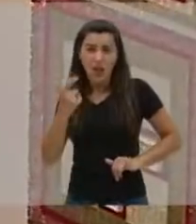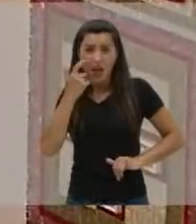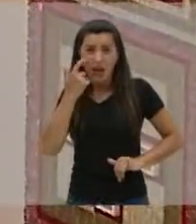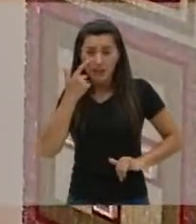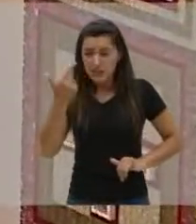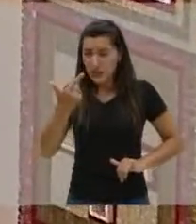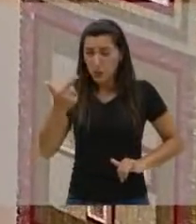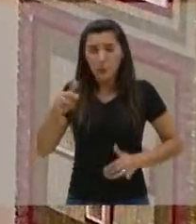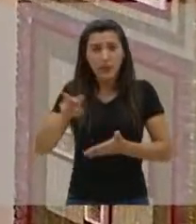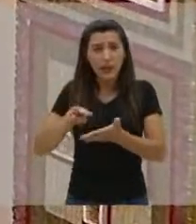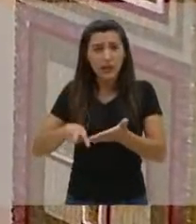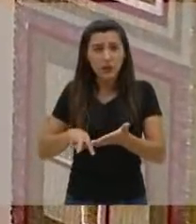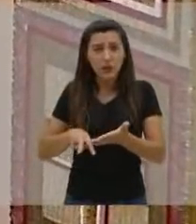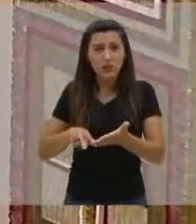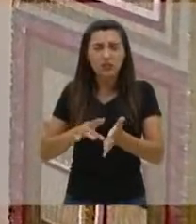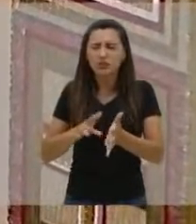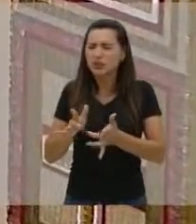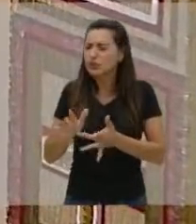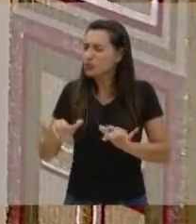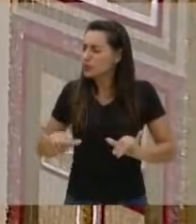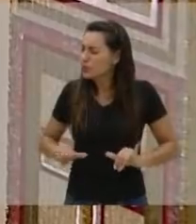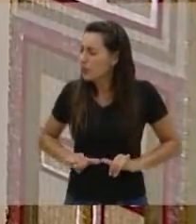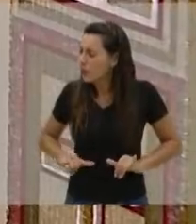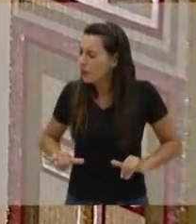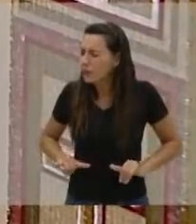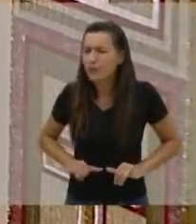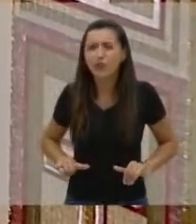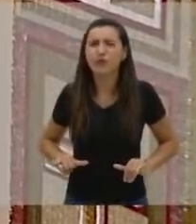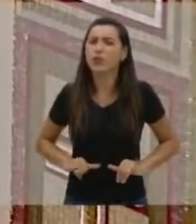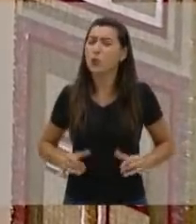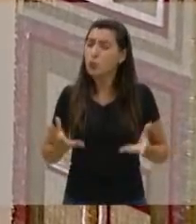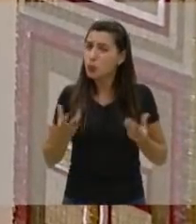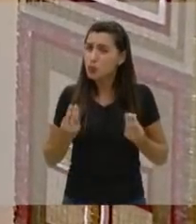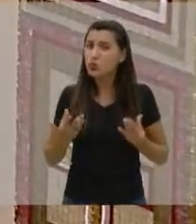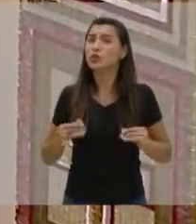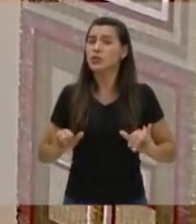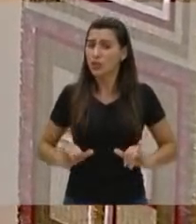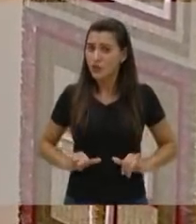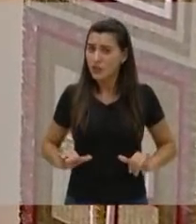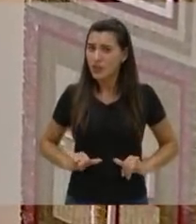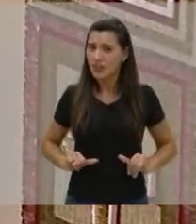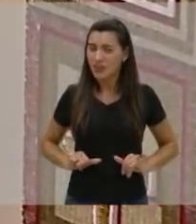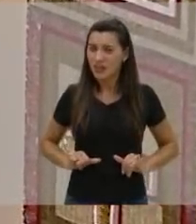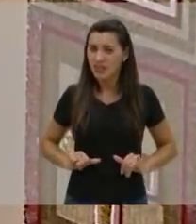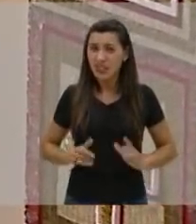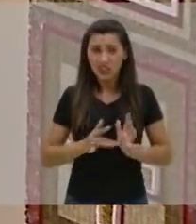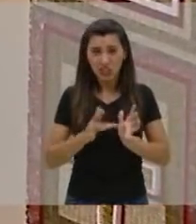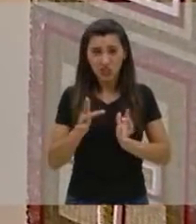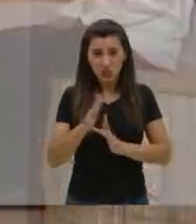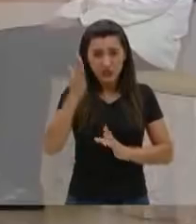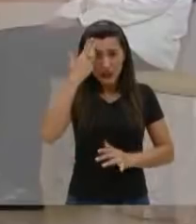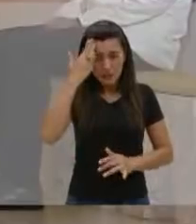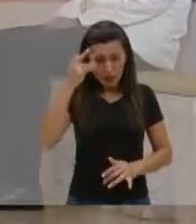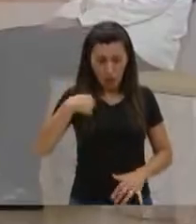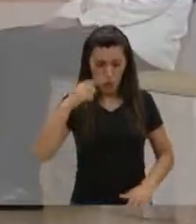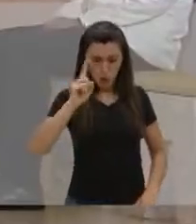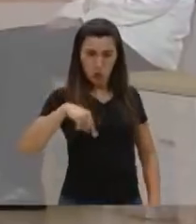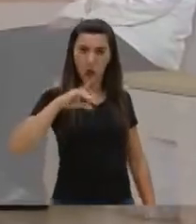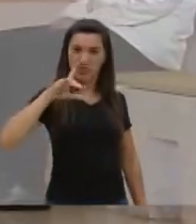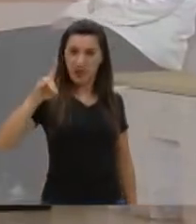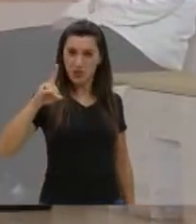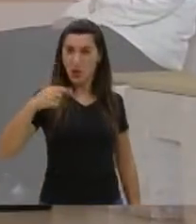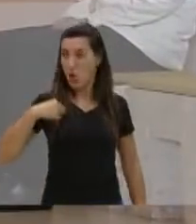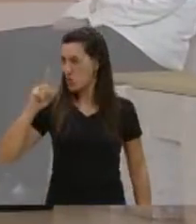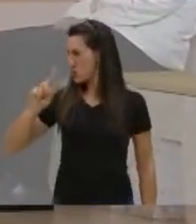ele sofreu, ele aprendeu. Você acha que ele a vida inteira soube que ele era Deus? Ele já